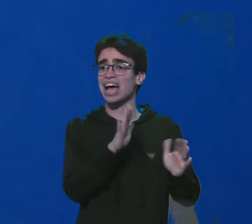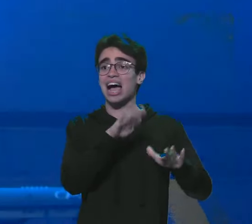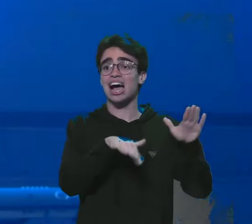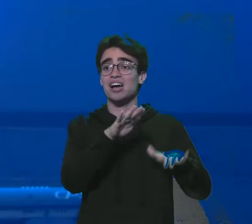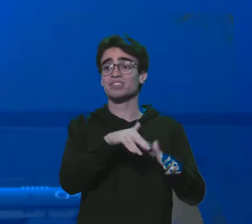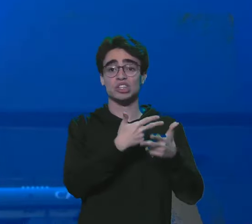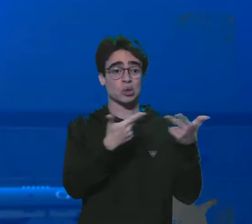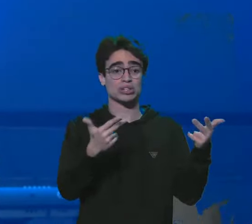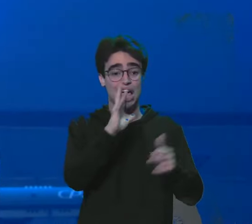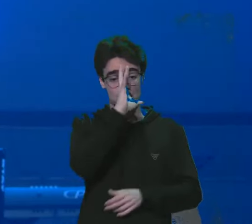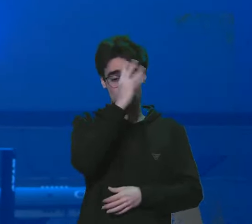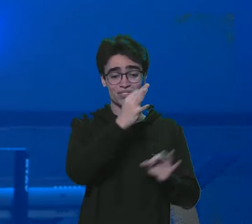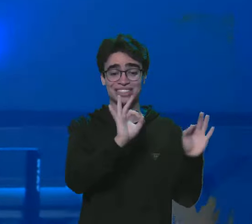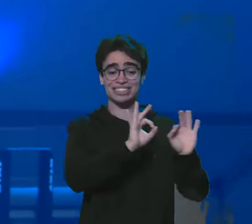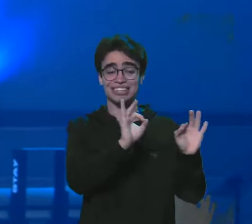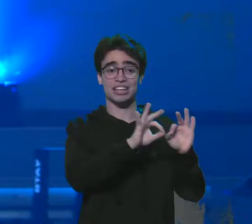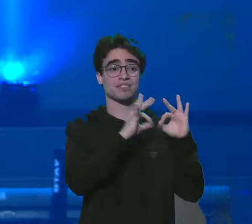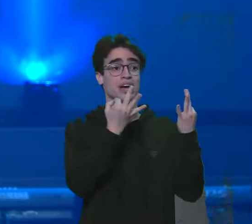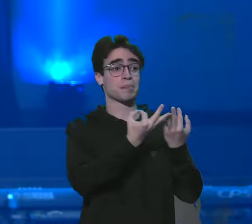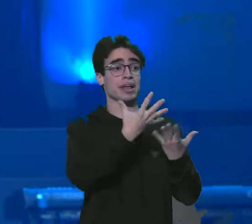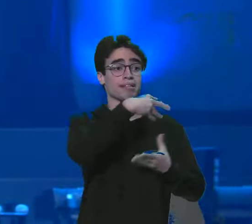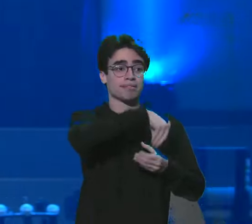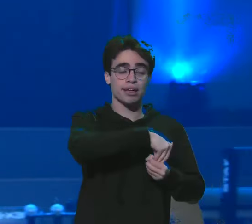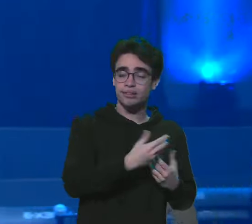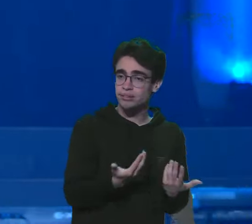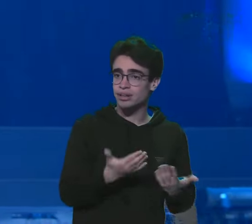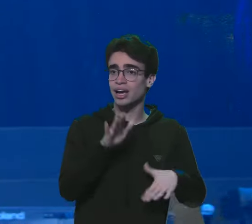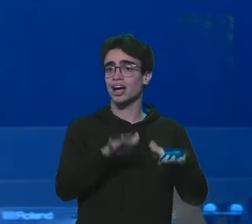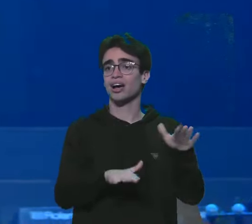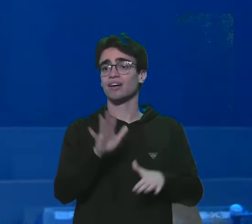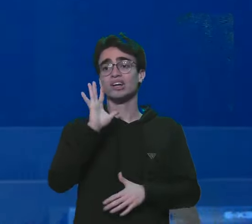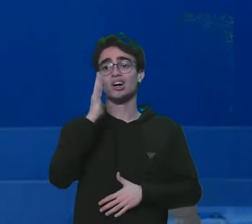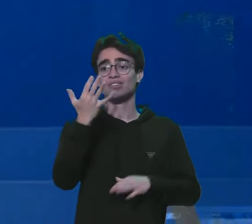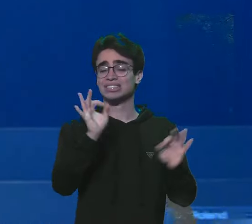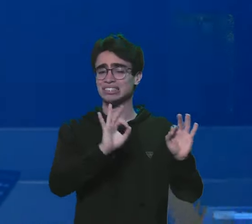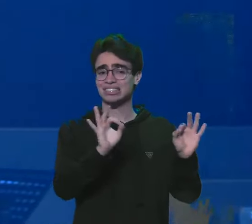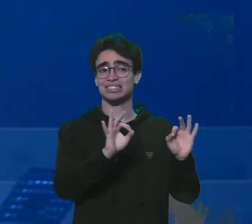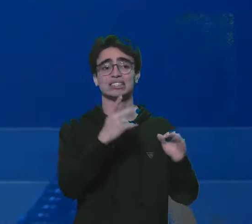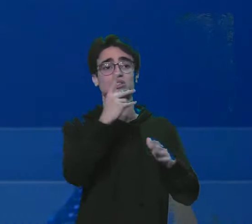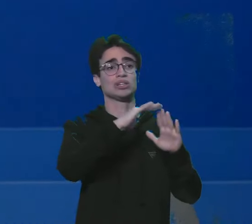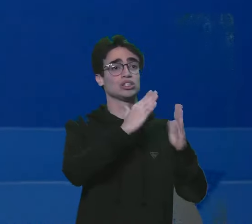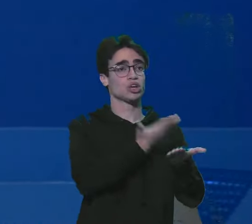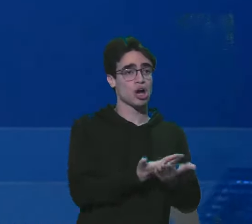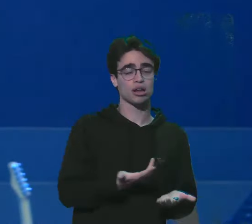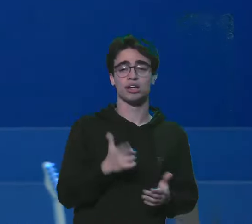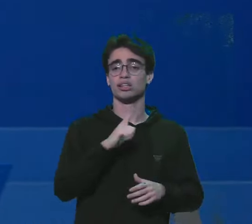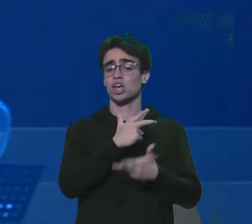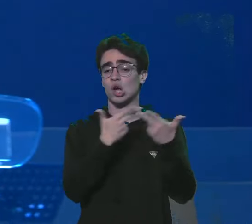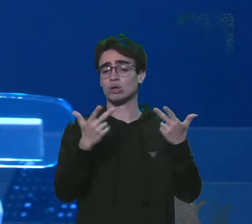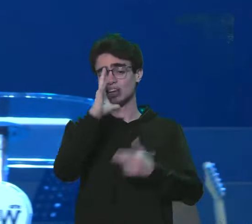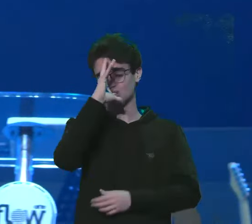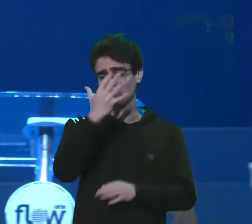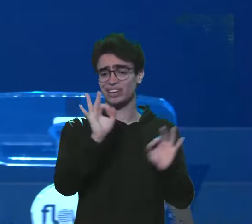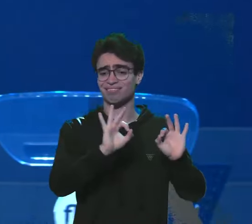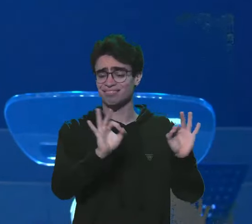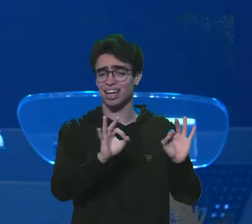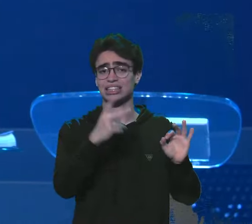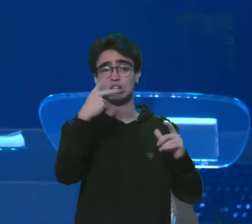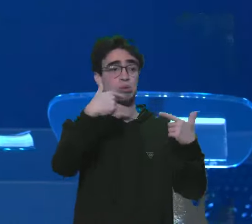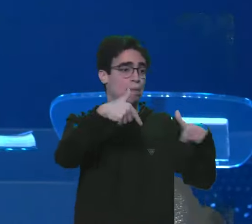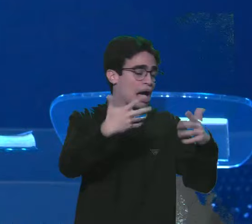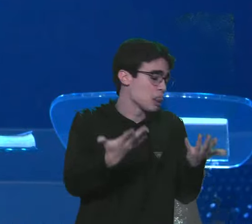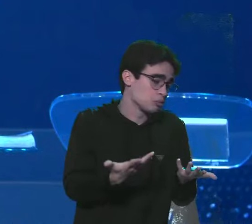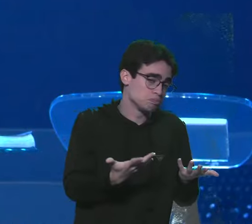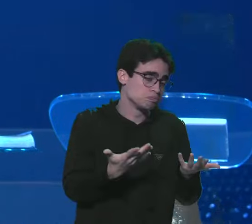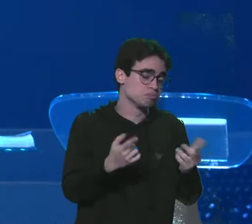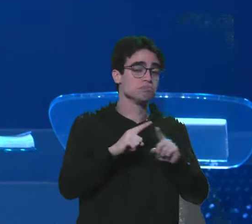coisas mal resolvidas na sua casa. Tem coisas mal resolvidas no seu colégio. Tem coisas mal resolvidas no seu trabalho. Eu não sei,